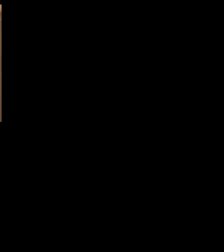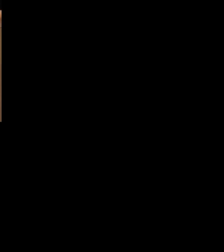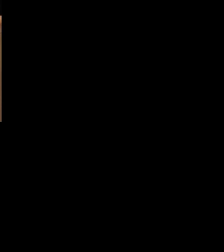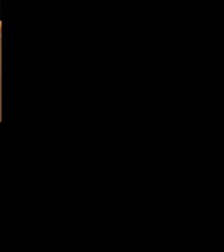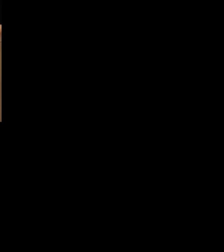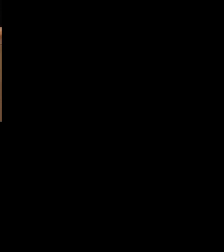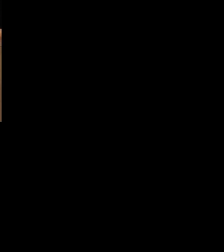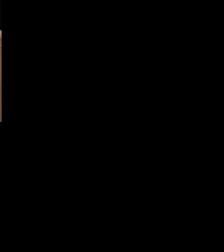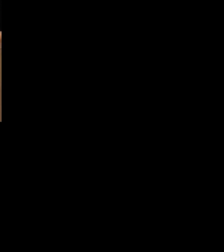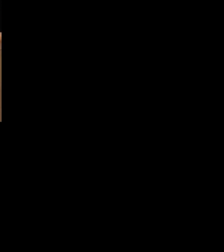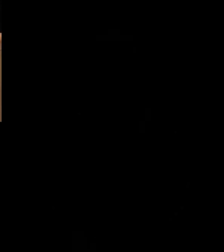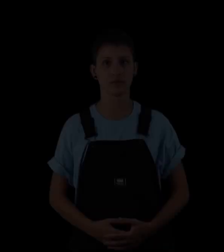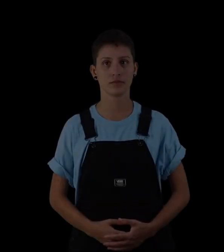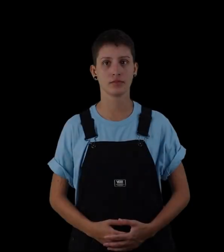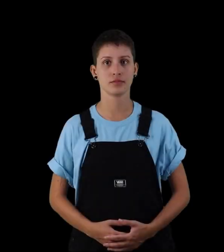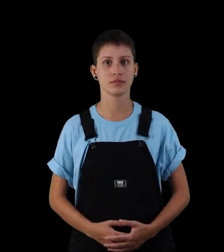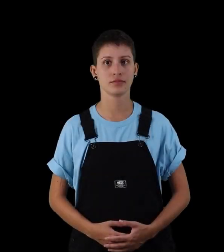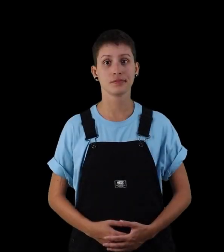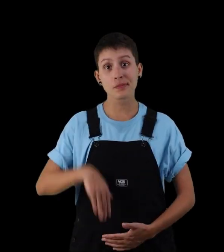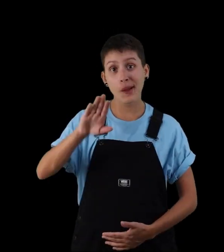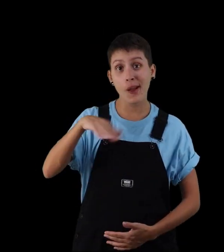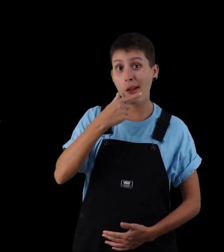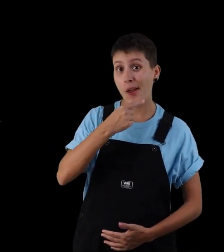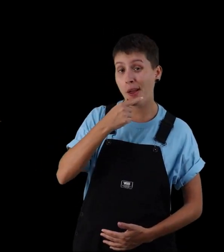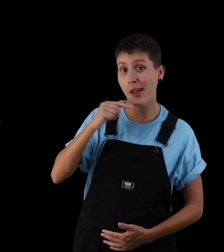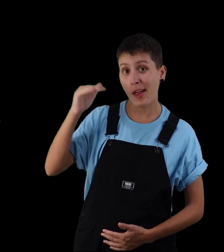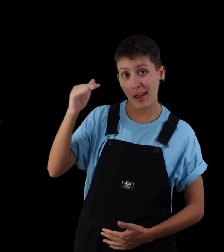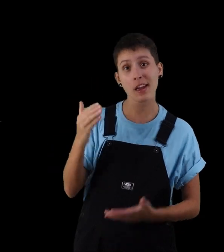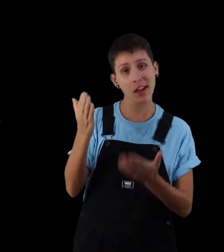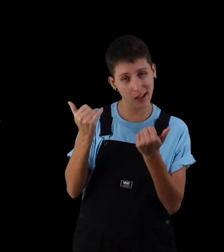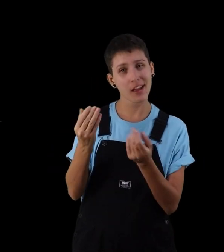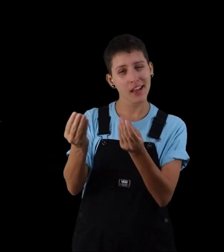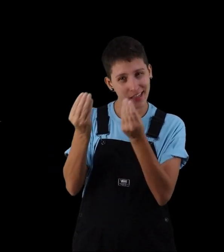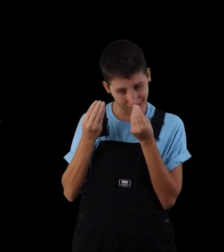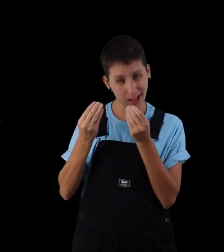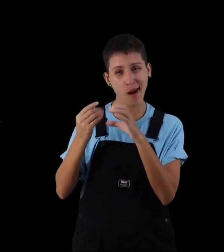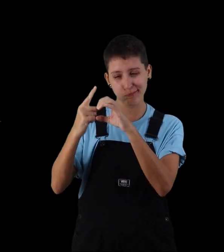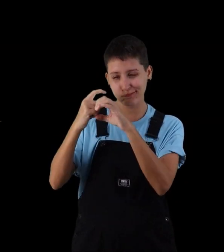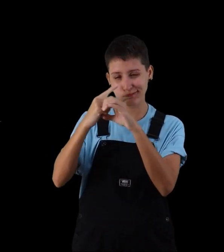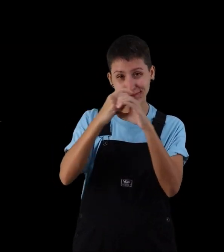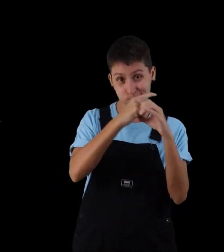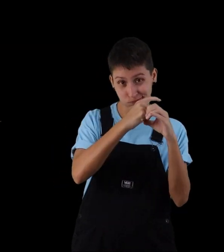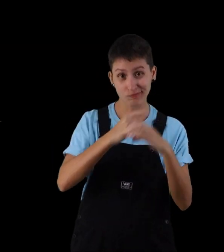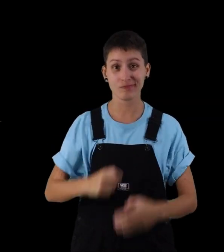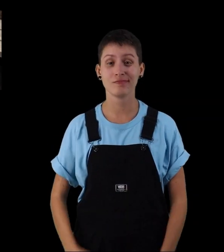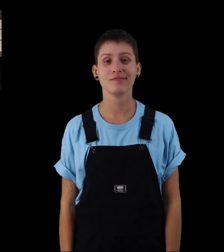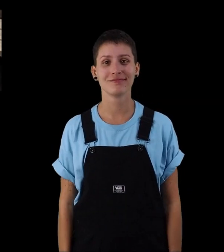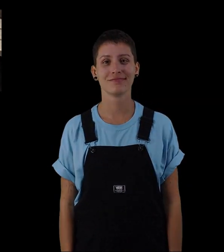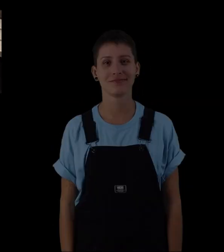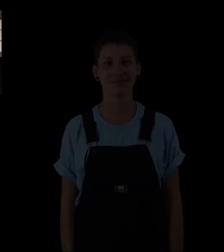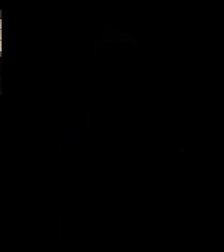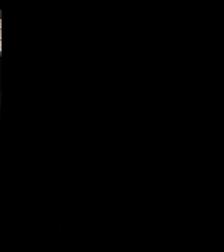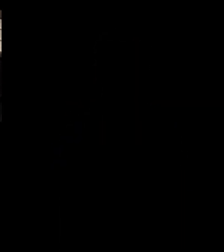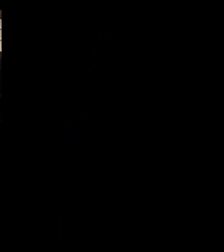antigo. Atrás de um caixote aparece uma colher de pau. Ei, menino, traz as goiabas.